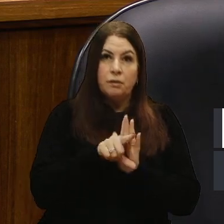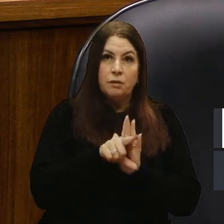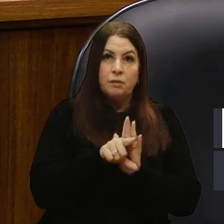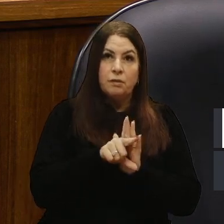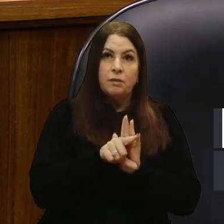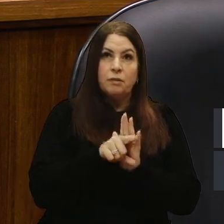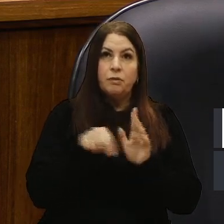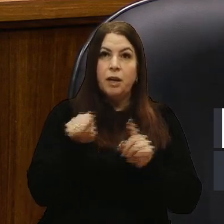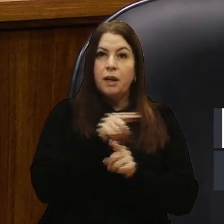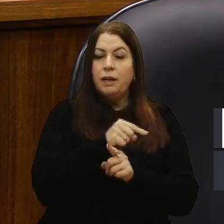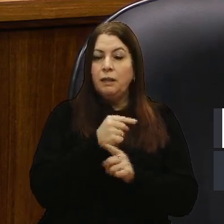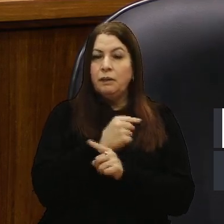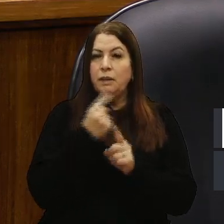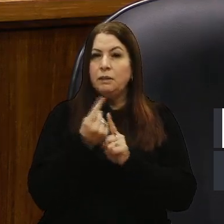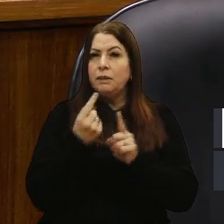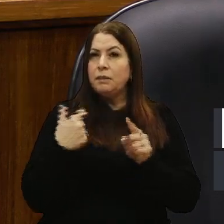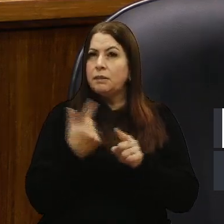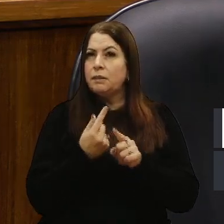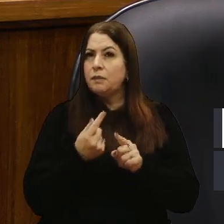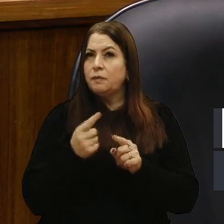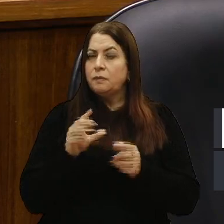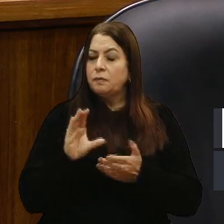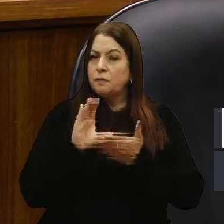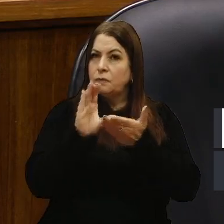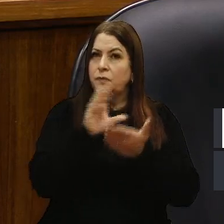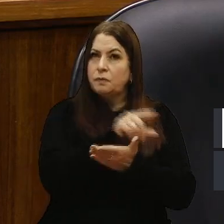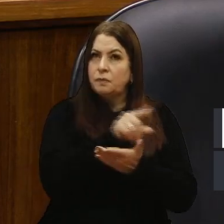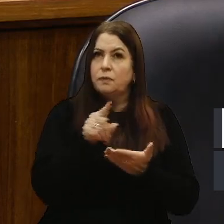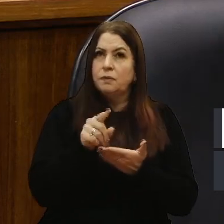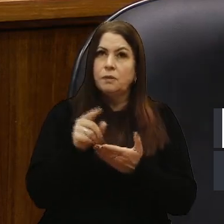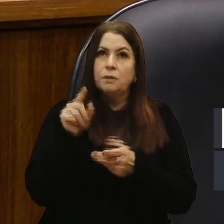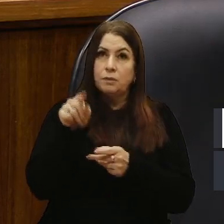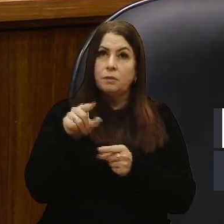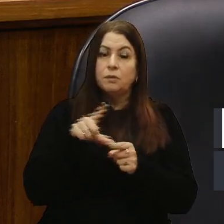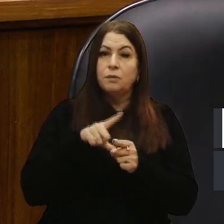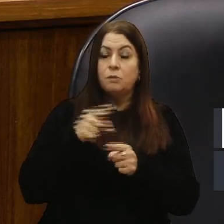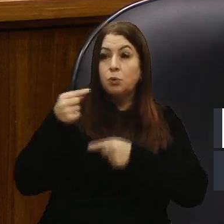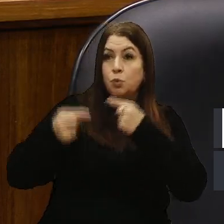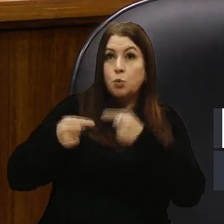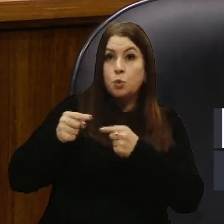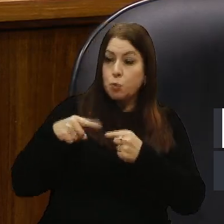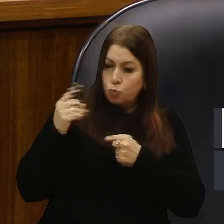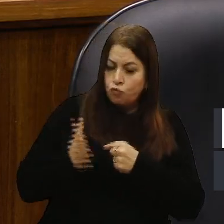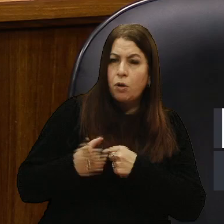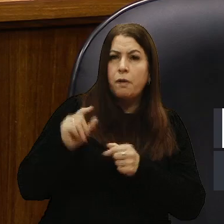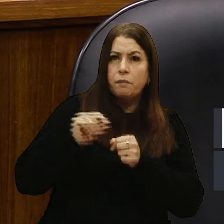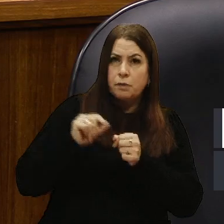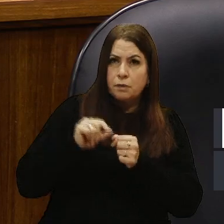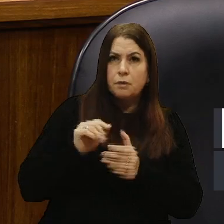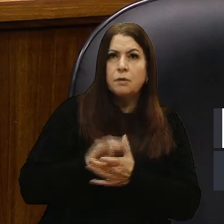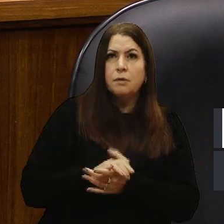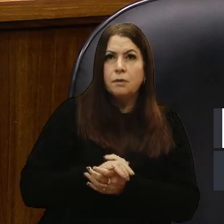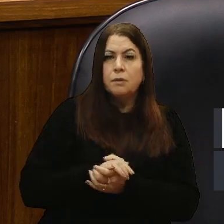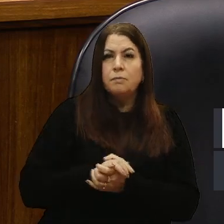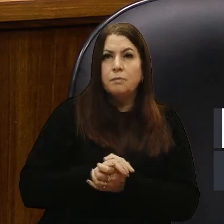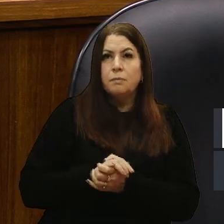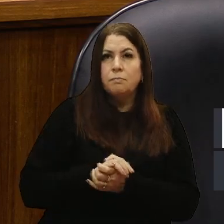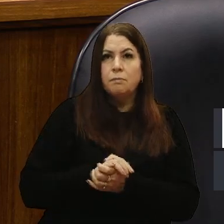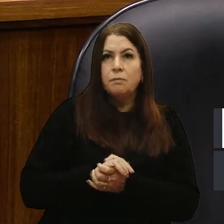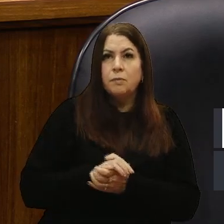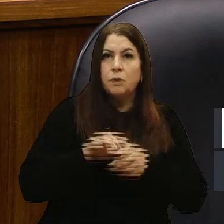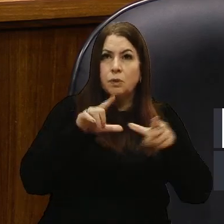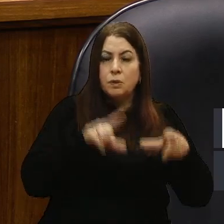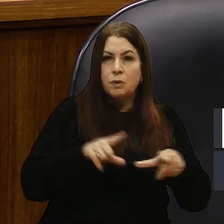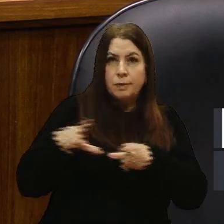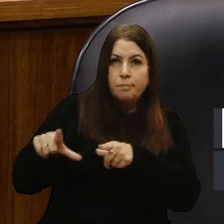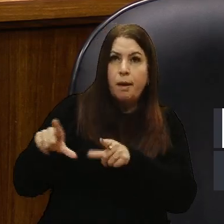a autonomia dos nossos conselhos, justamente por uma discussão que nós já fizemos, que é desses